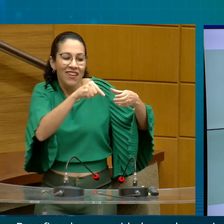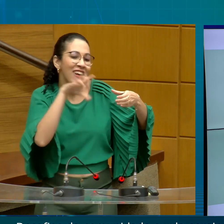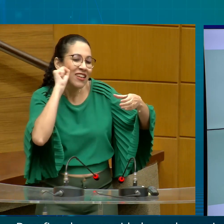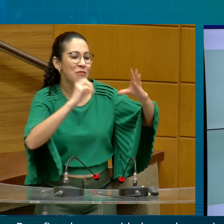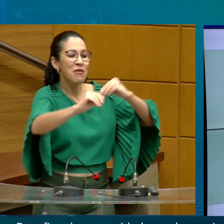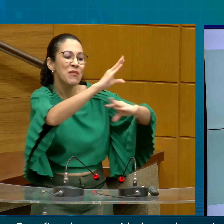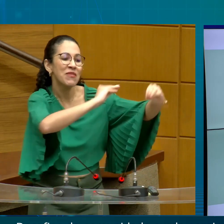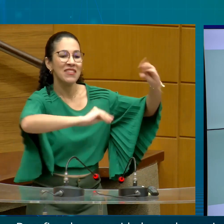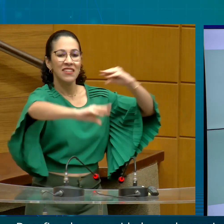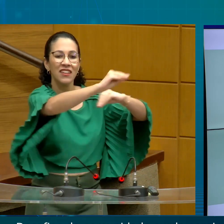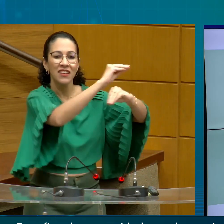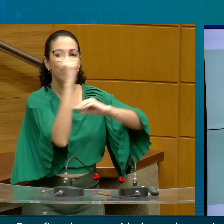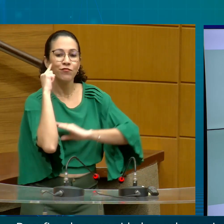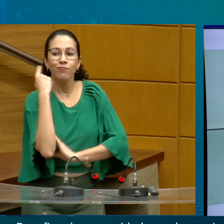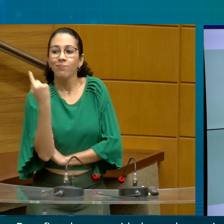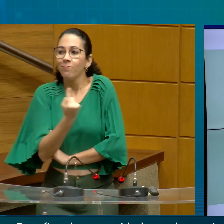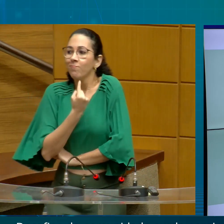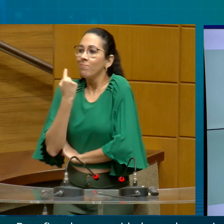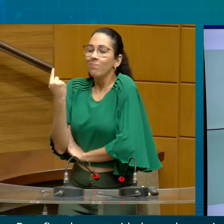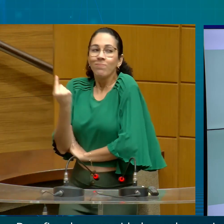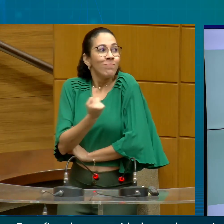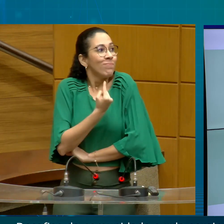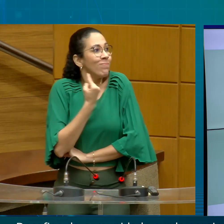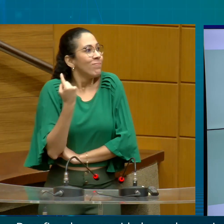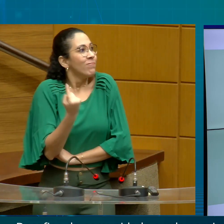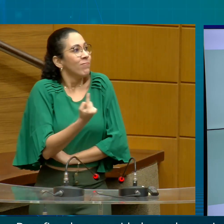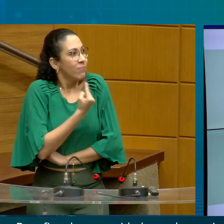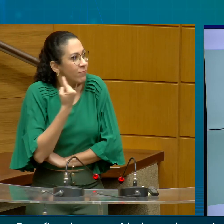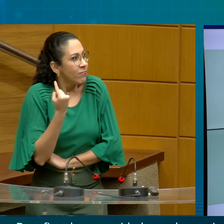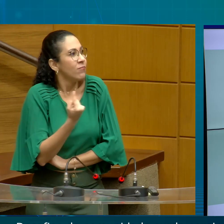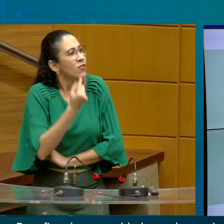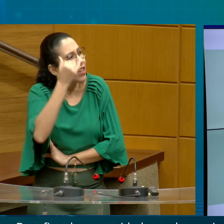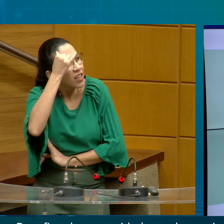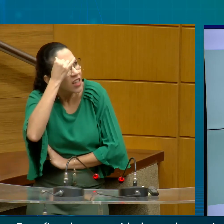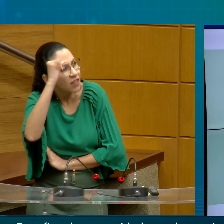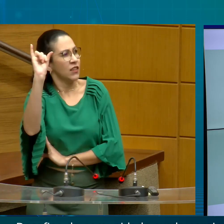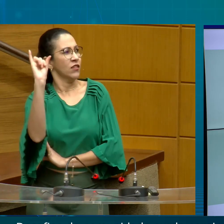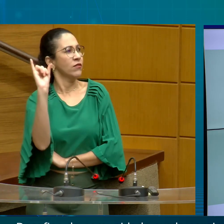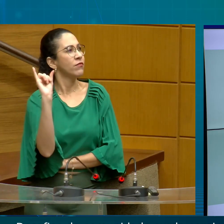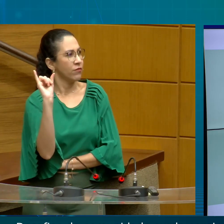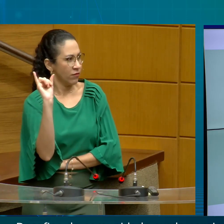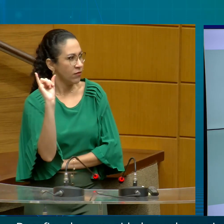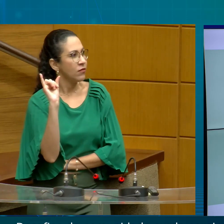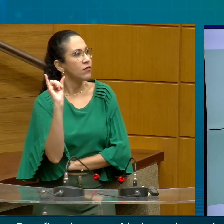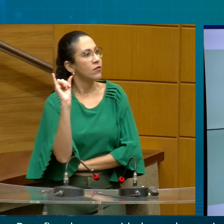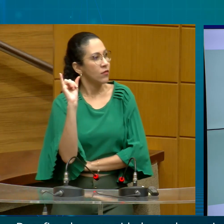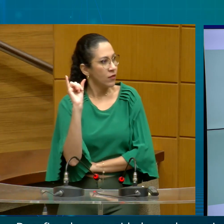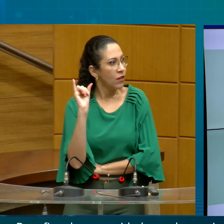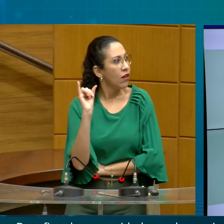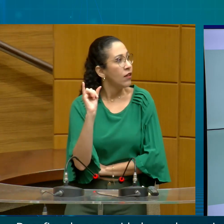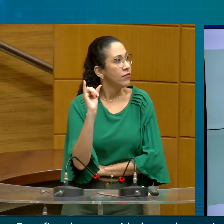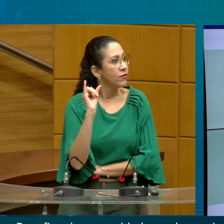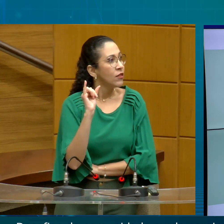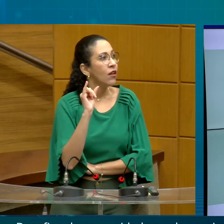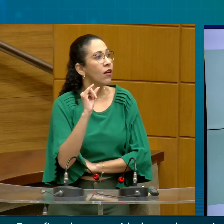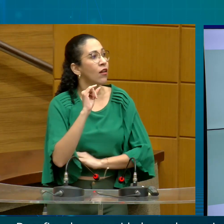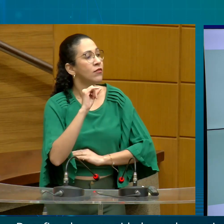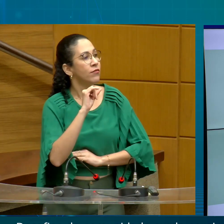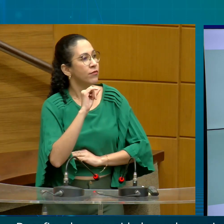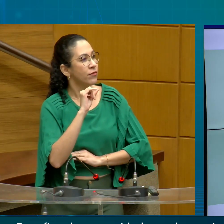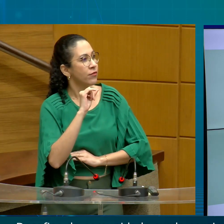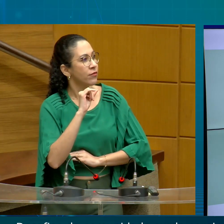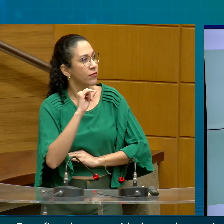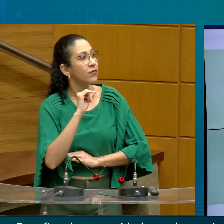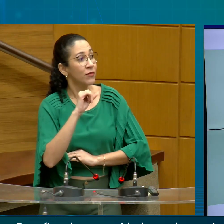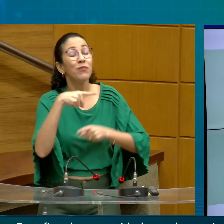diferença, esse afastamento, né, às vezes percebe que está ali todo mundo conversando, interagindo, e o surdo sozinho. Vamos evitar isso.